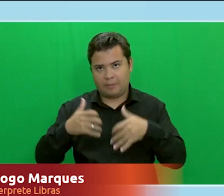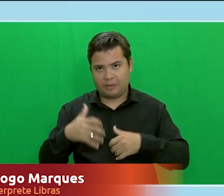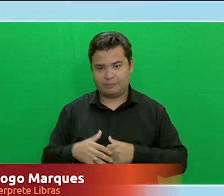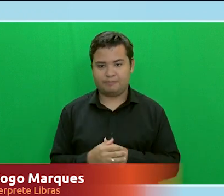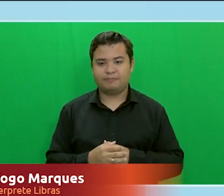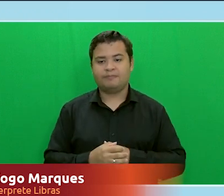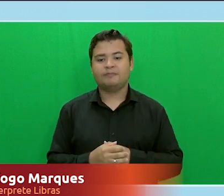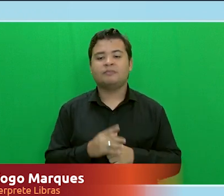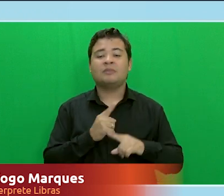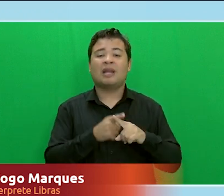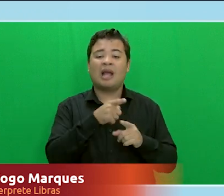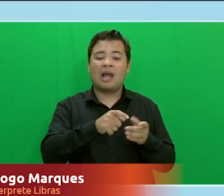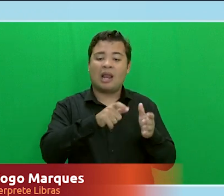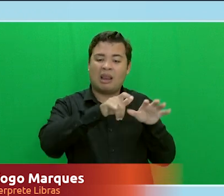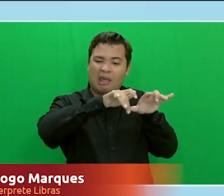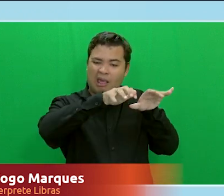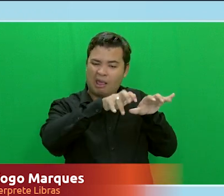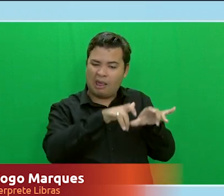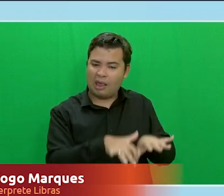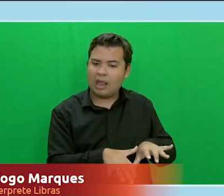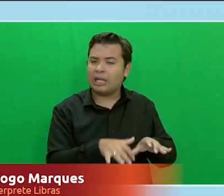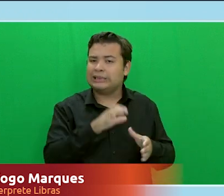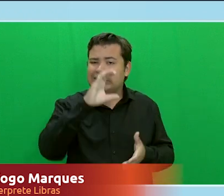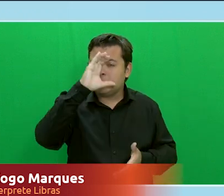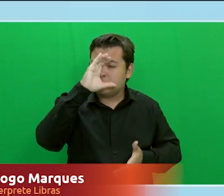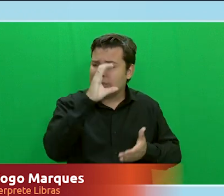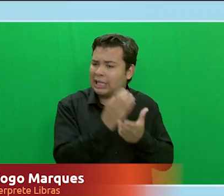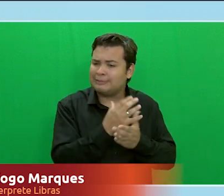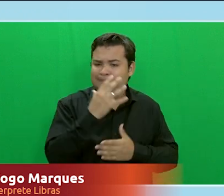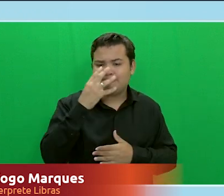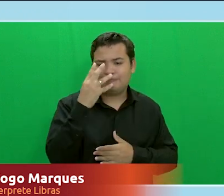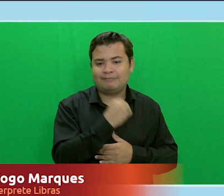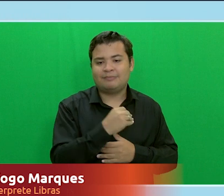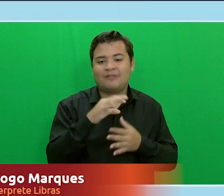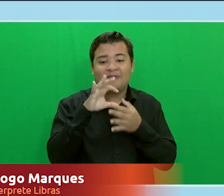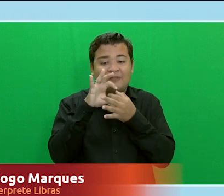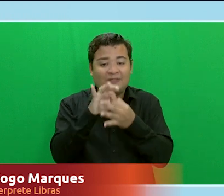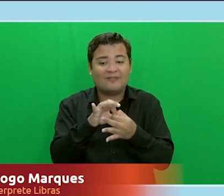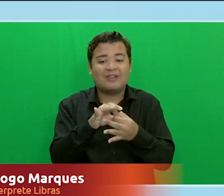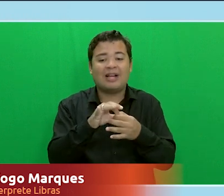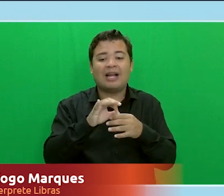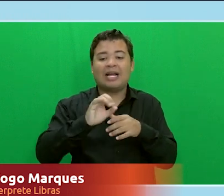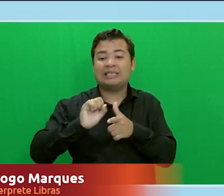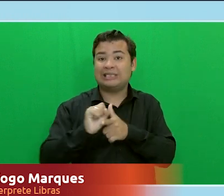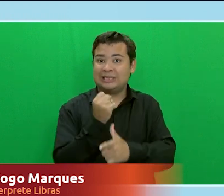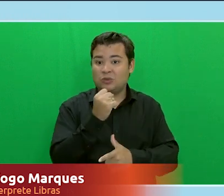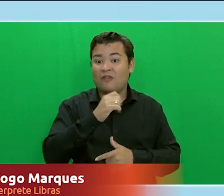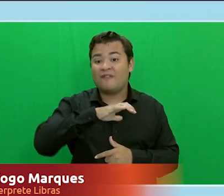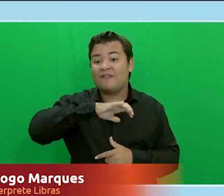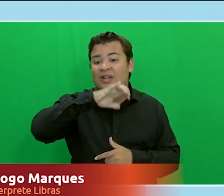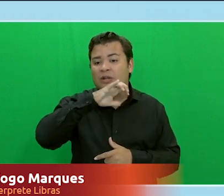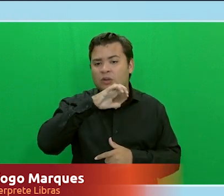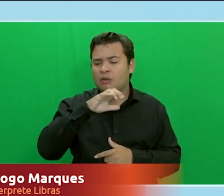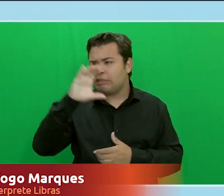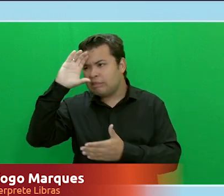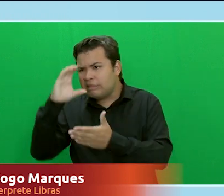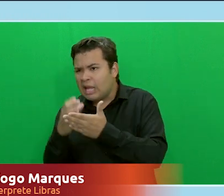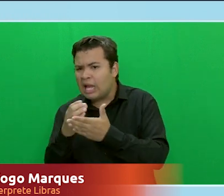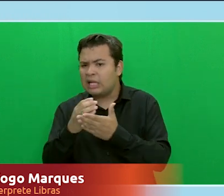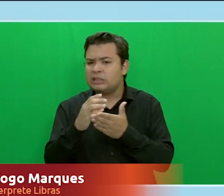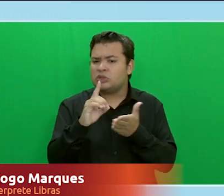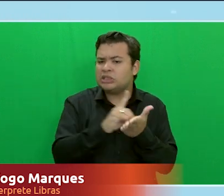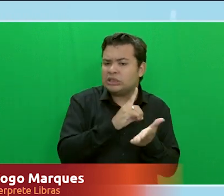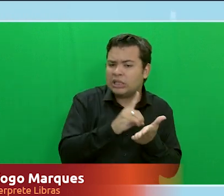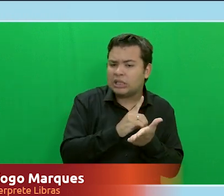vai falar, ela escreveu uma belíssima tese sobre a Vila Nova, né, Márcia? Foi a tese ou foi o mestrado?